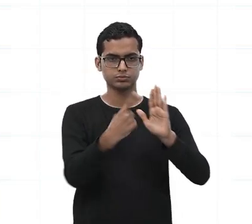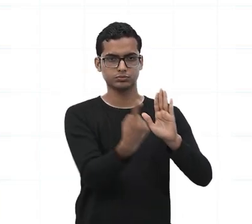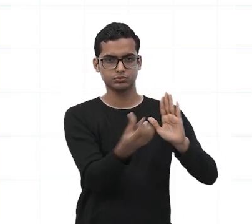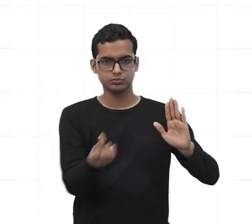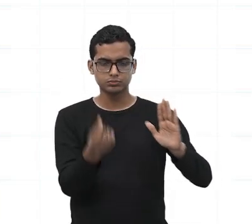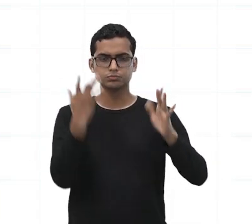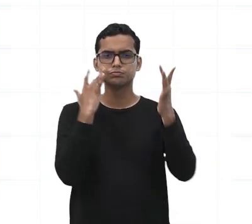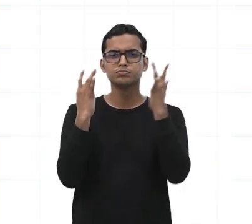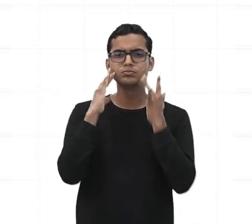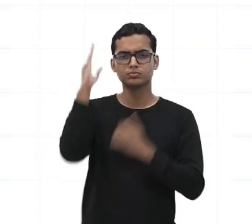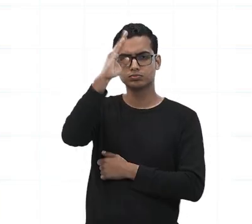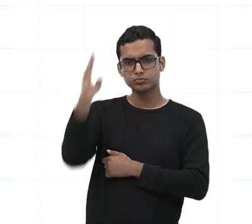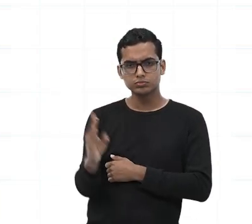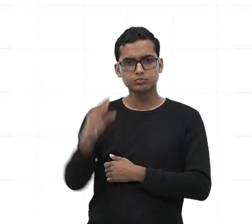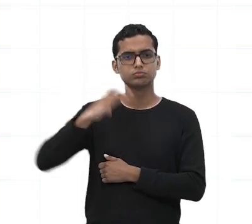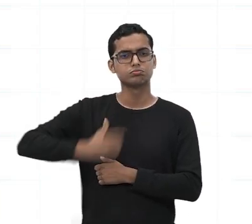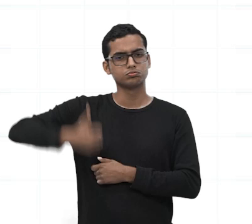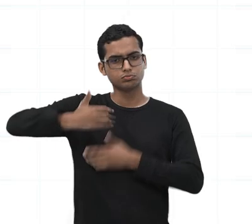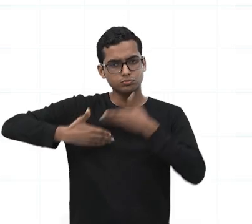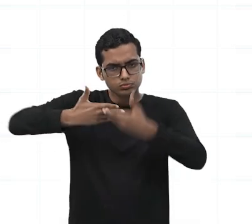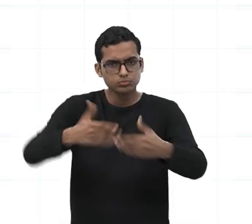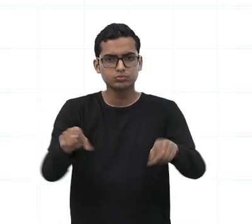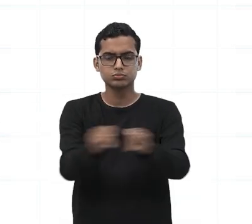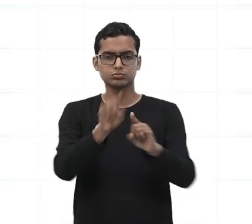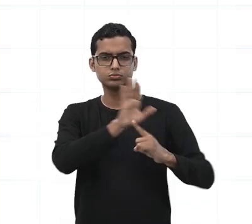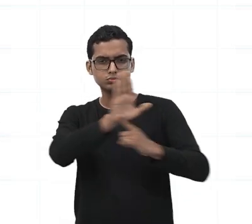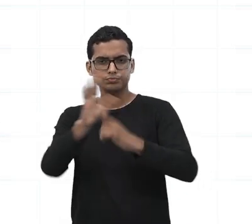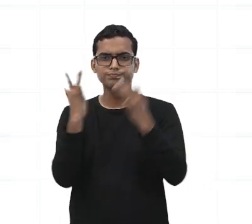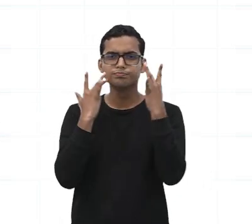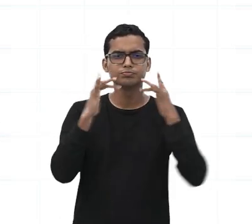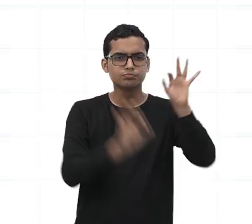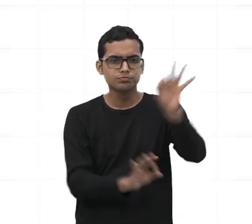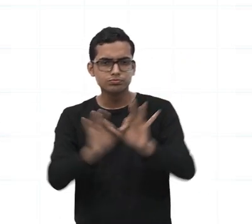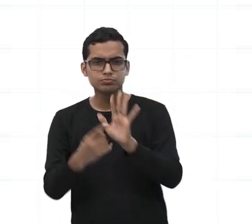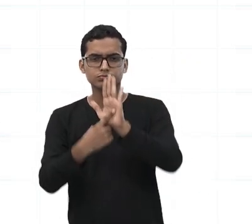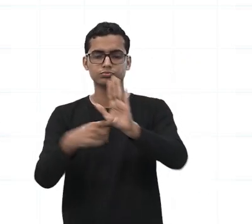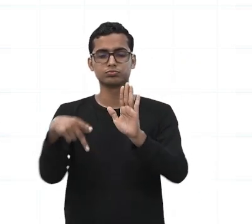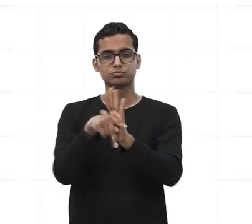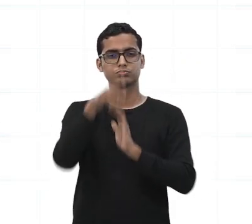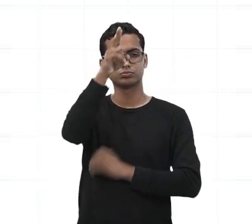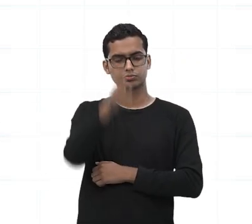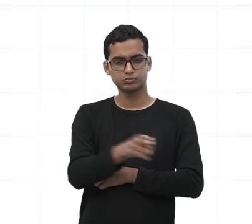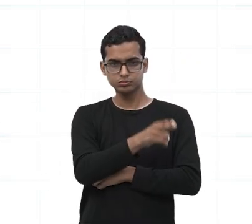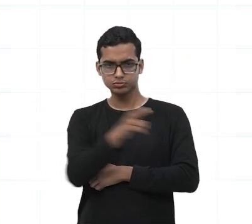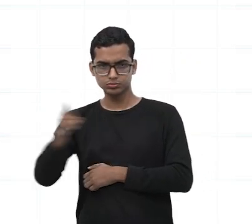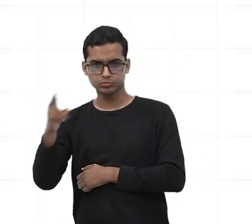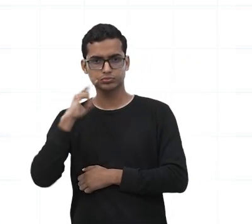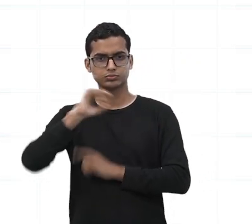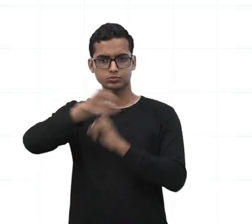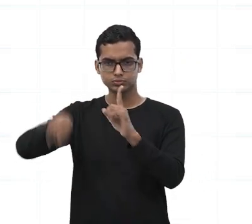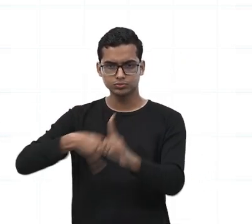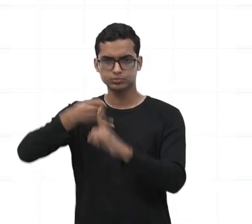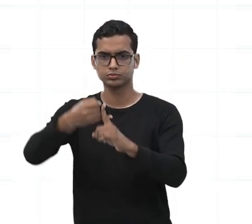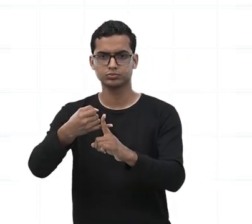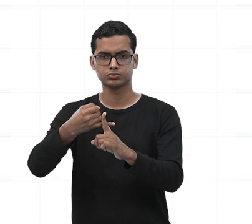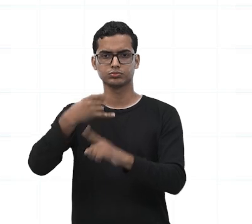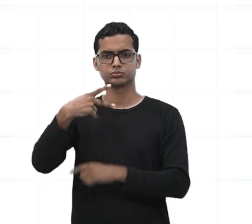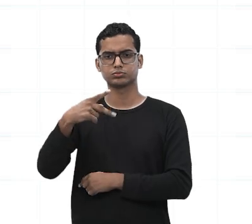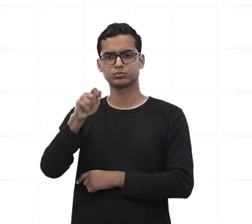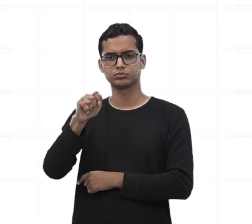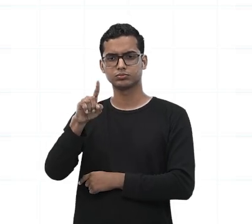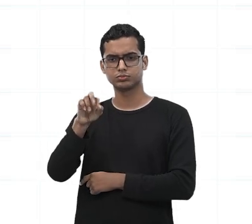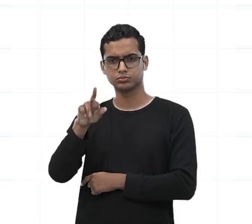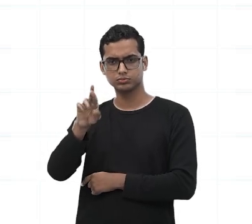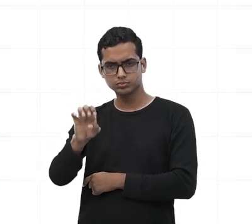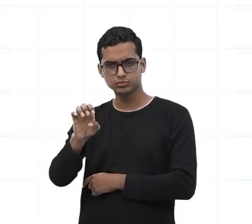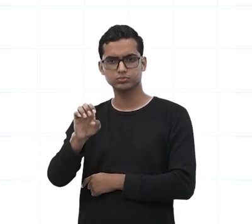o teatro no Brasil deu seus primeiros passos com as exibições teatrais